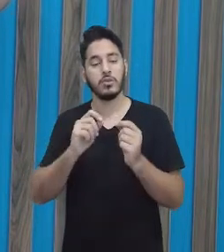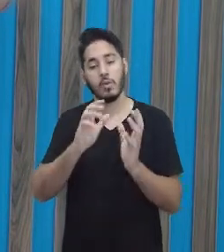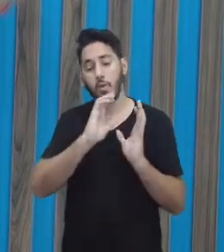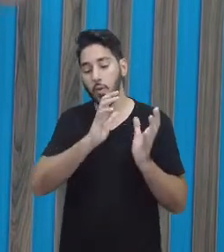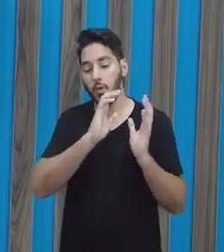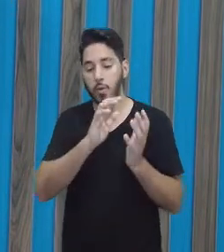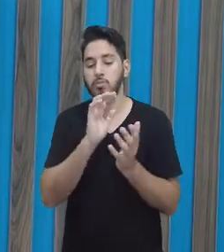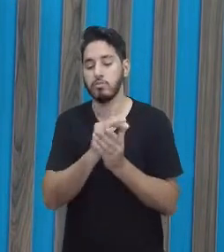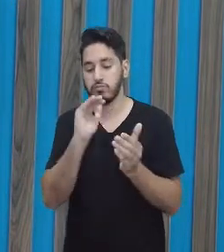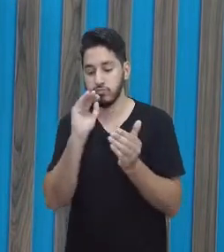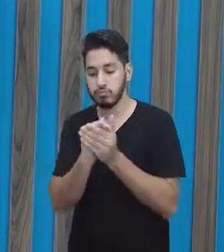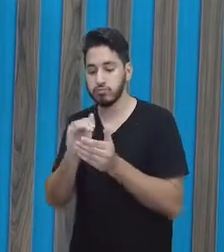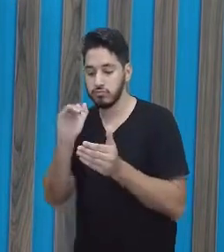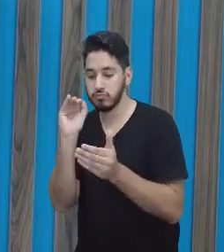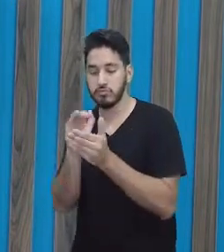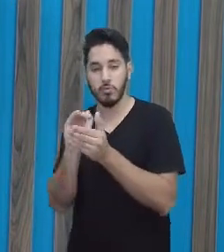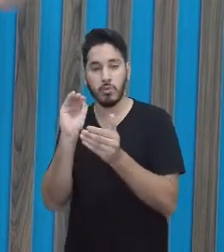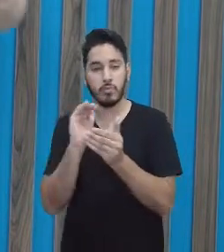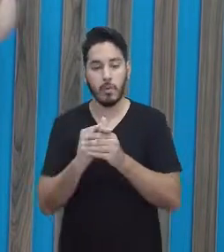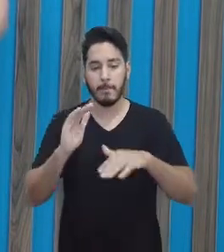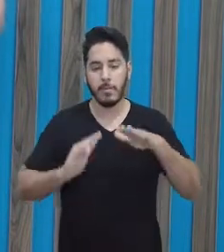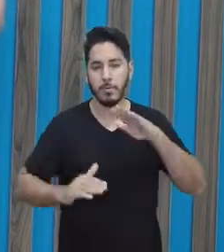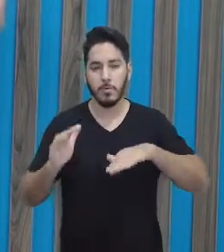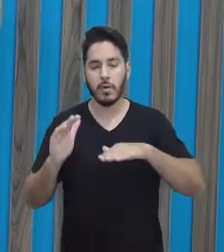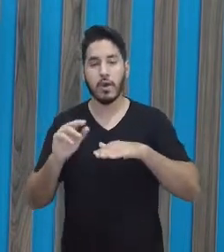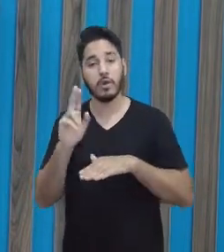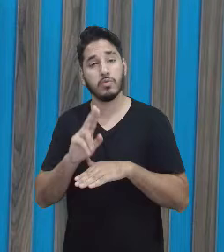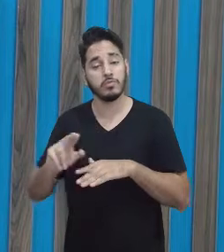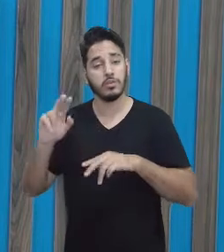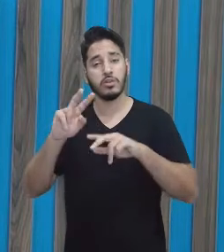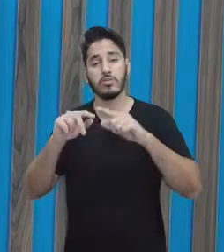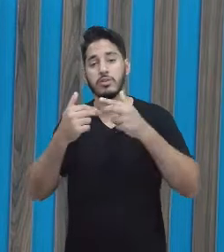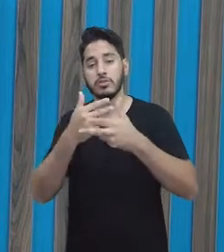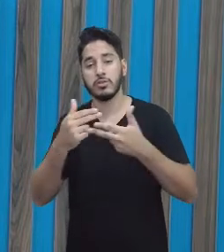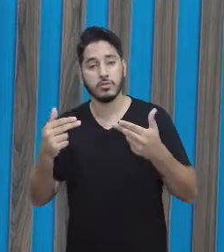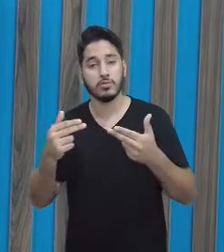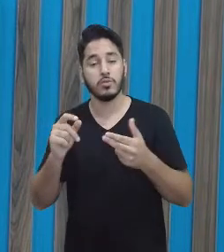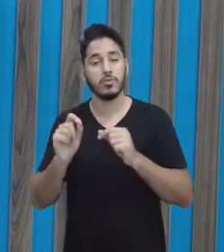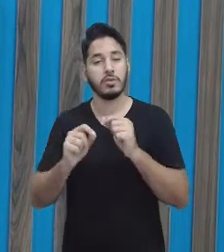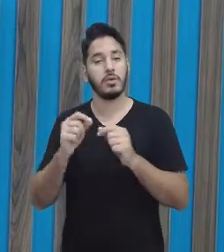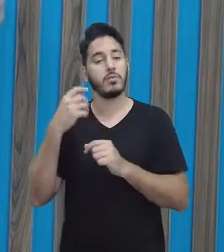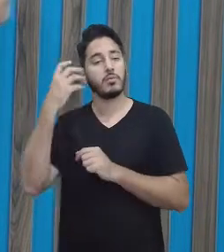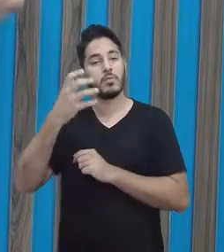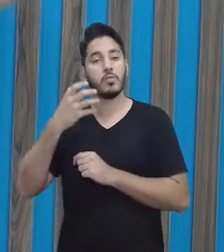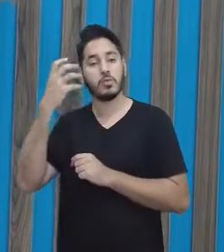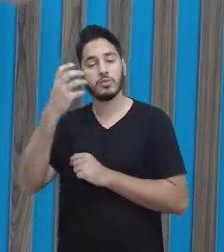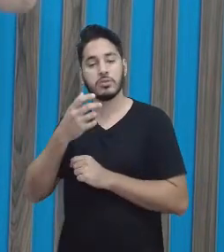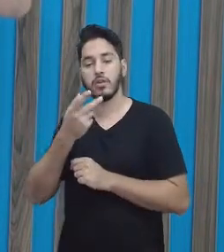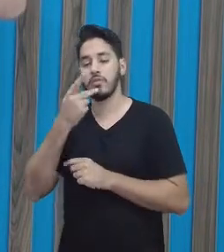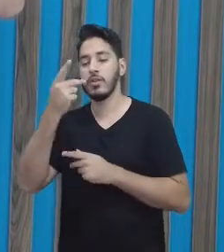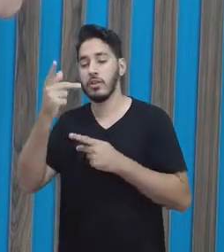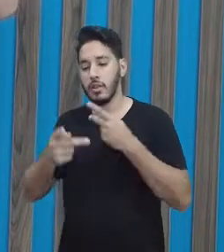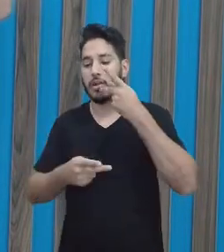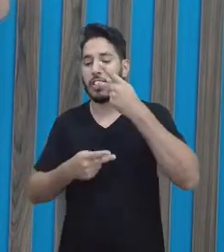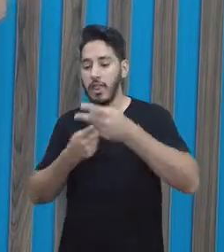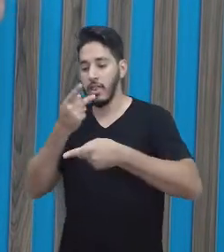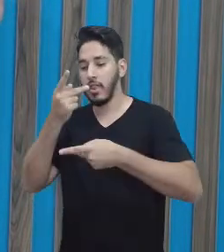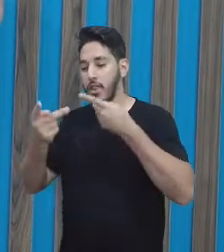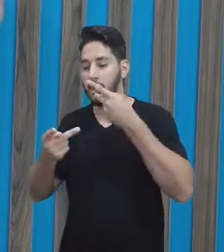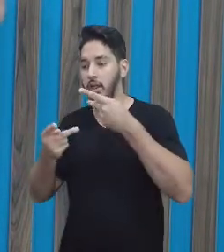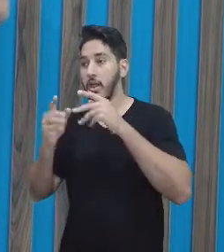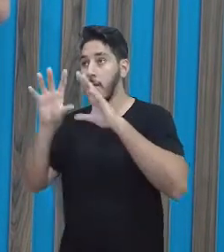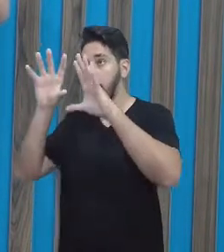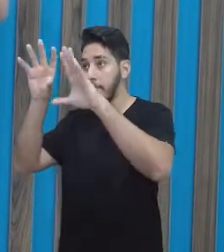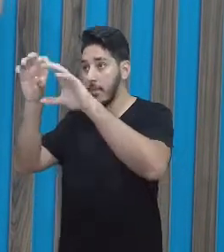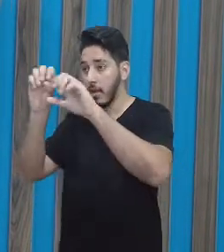cocos, né, os aboios eram muito usados, as músicas dos repentistas. Então, eles pegavam essa